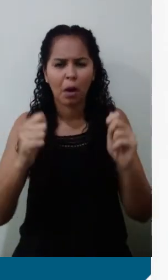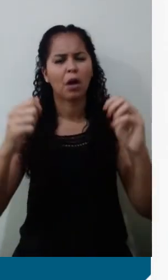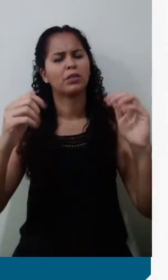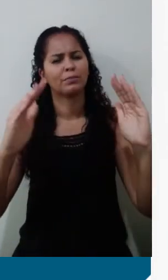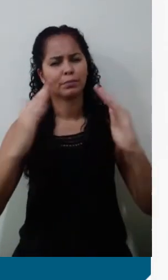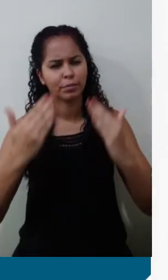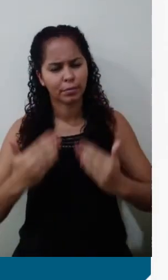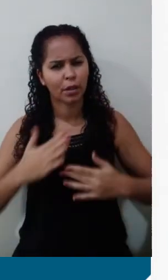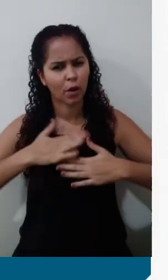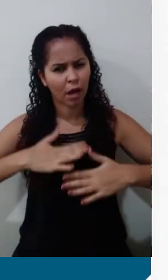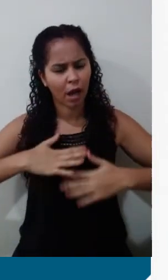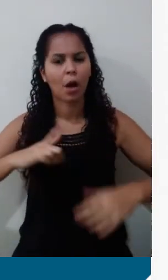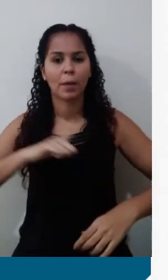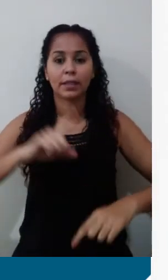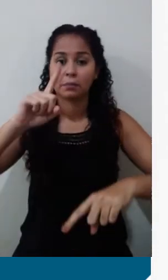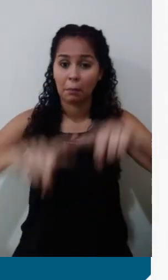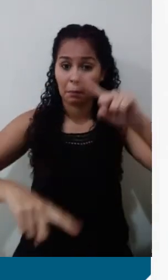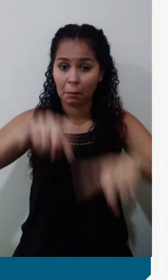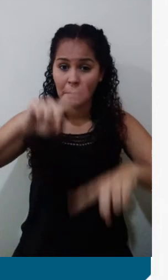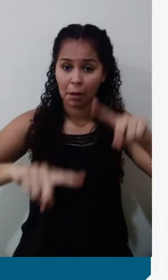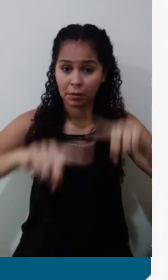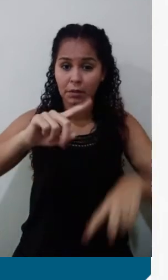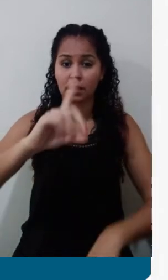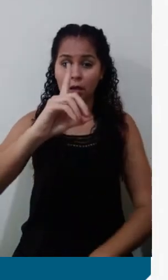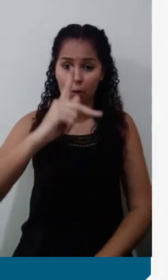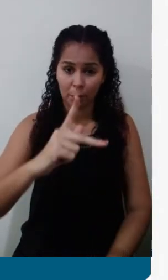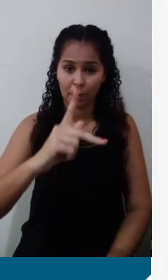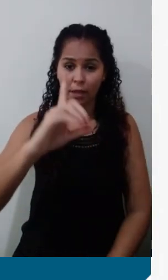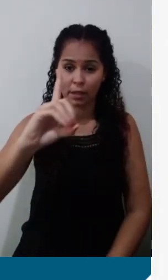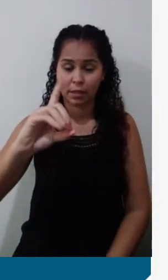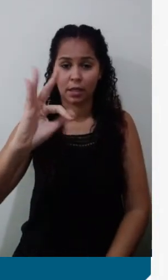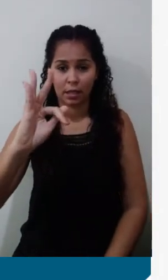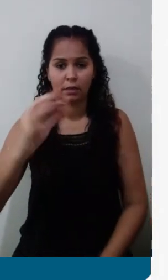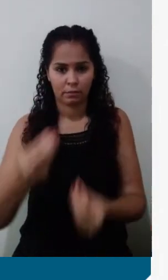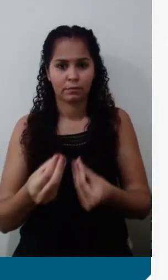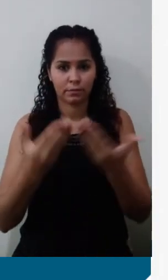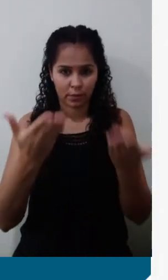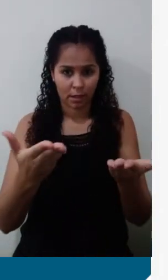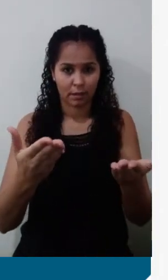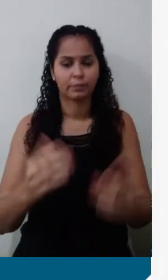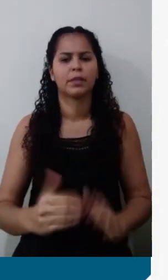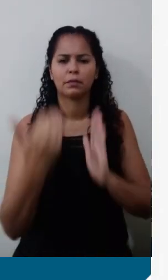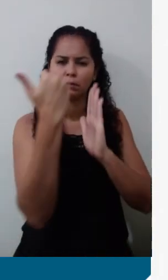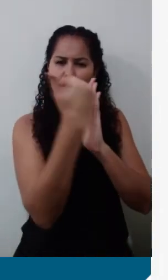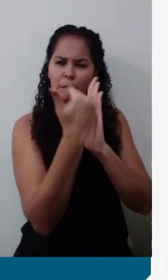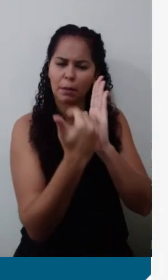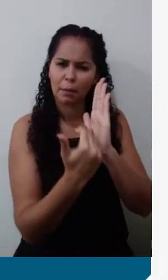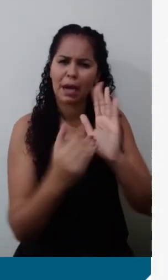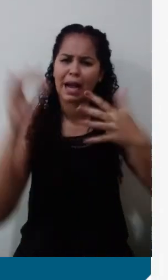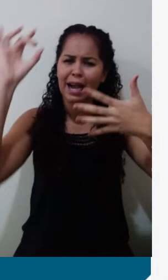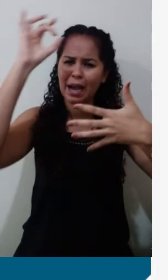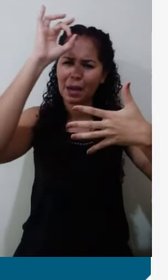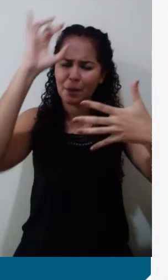até porque eu disponibilizei um PDF, vocês vão ver com mais atenção, que cada um desses níveis tem uma característica, tem a sua